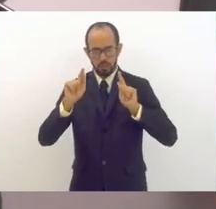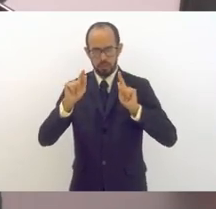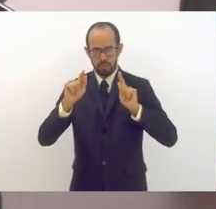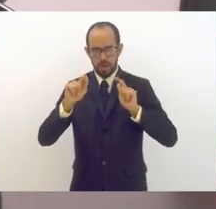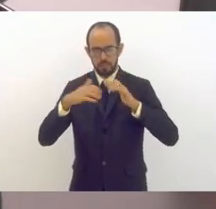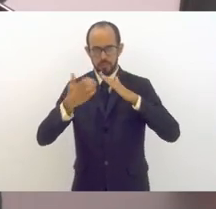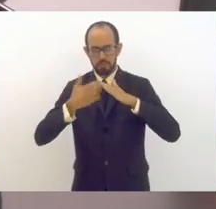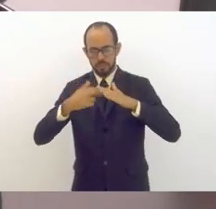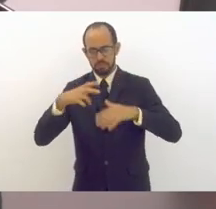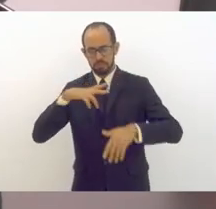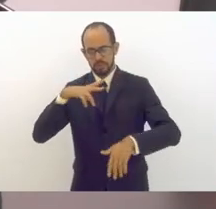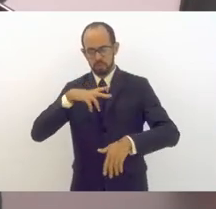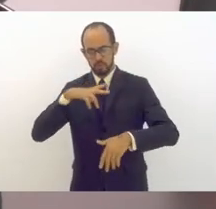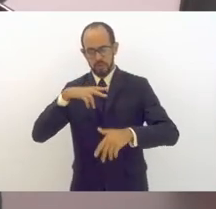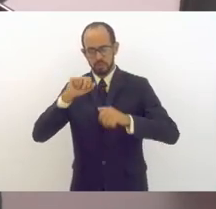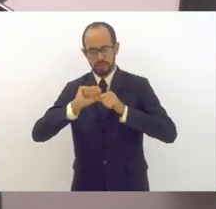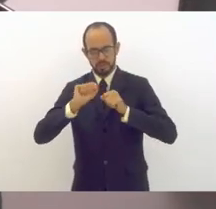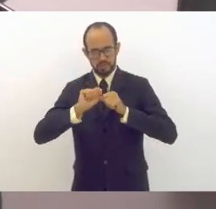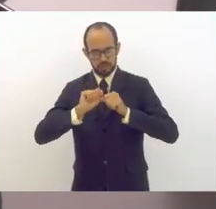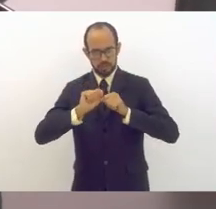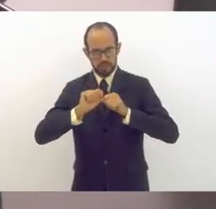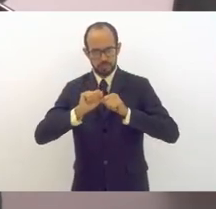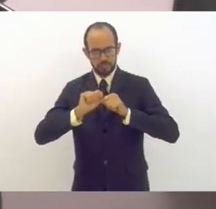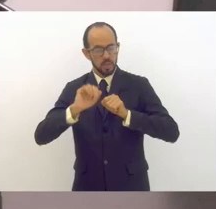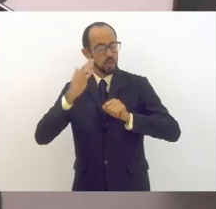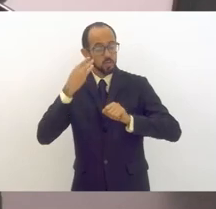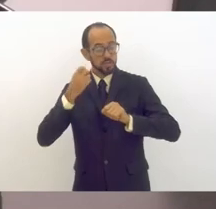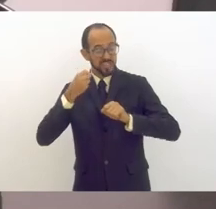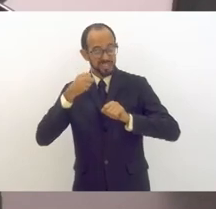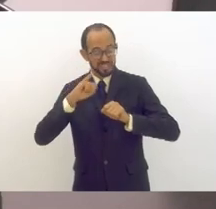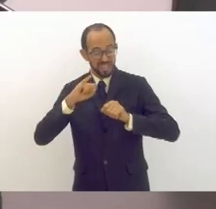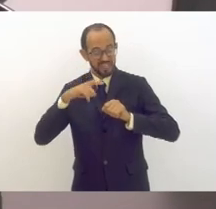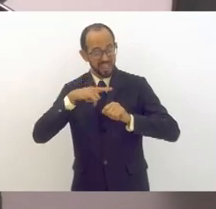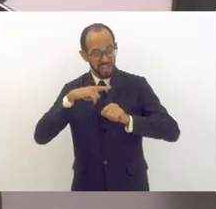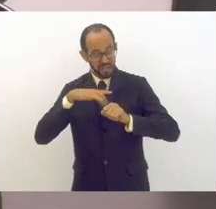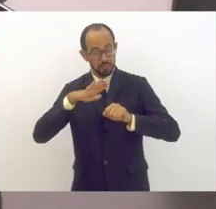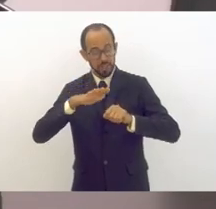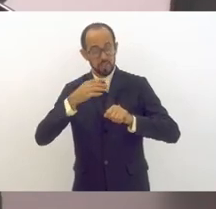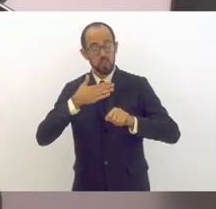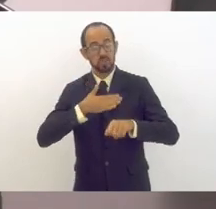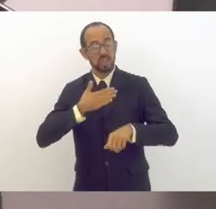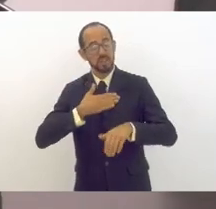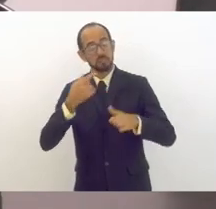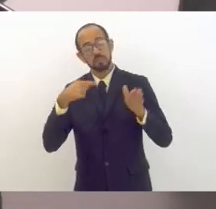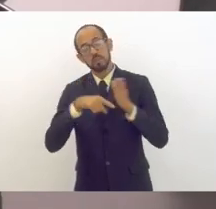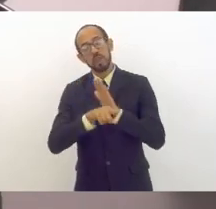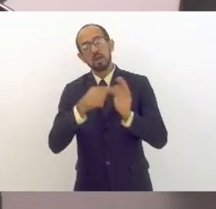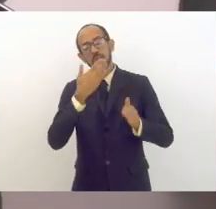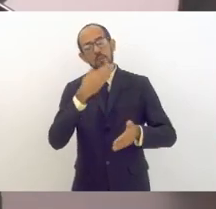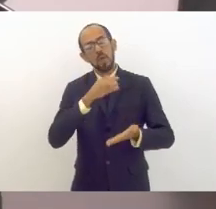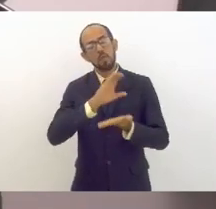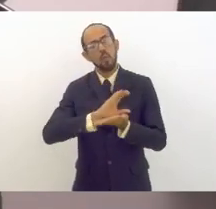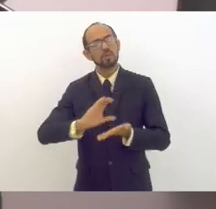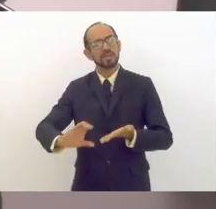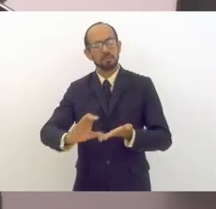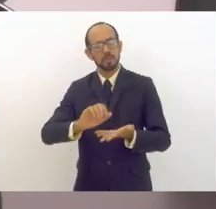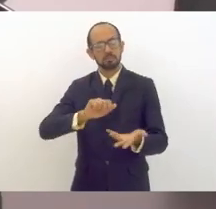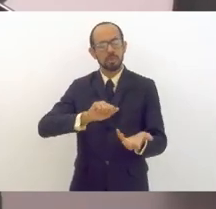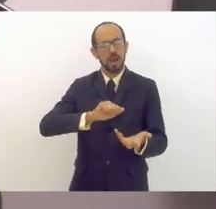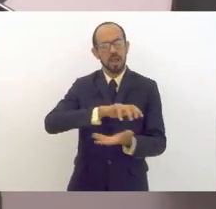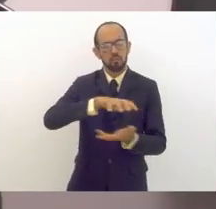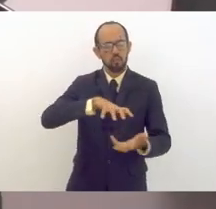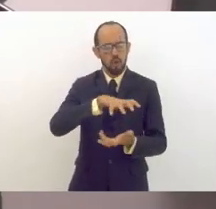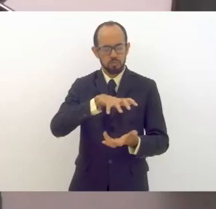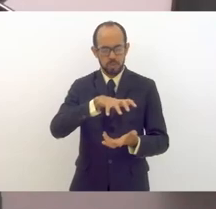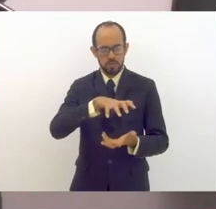fazê-las. Não sei se isso já, essa informação está disponível, mas eu gostaria de saber qual é o orçamento previsto